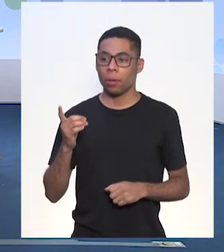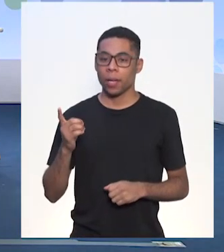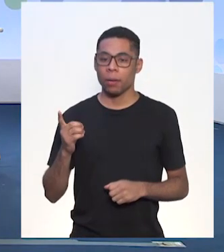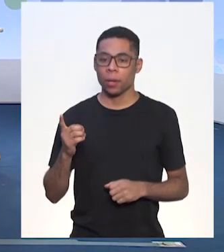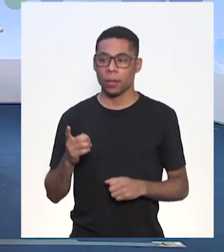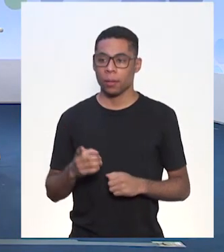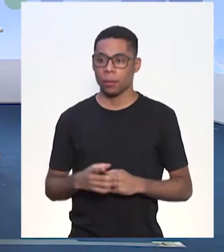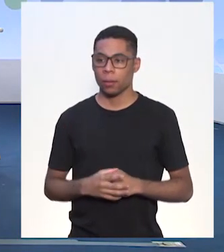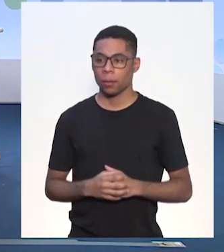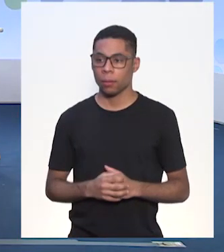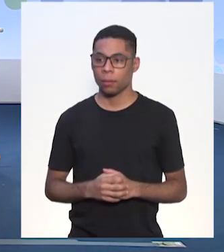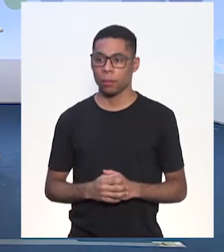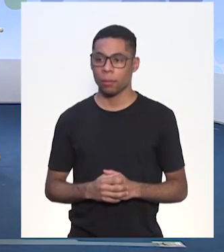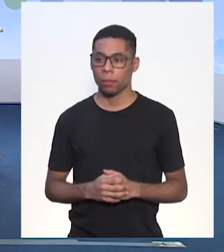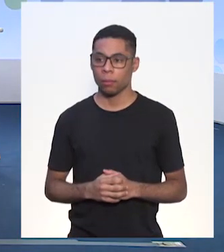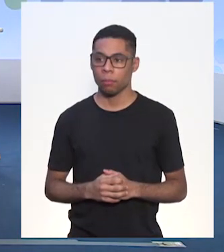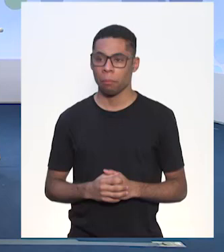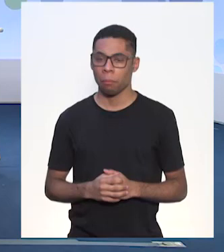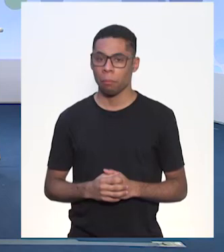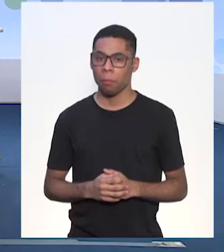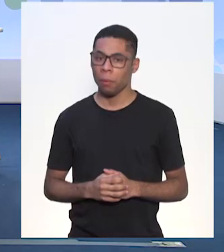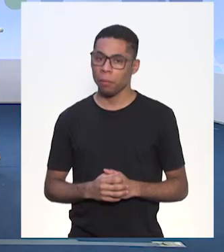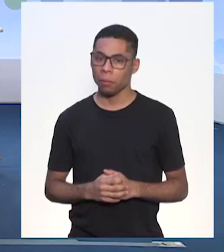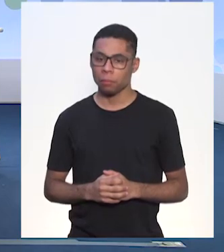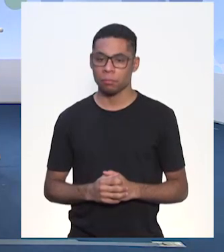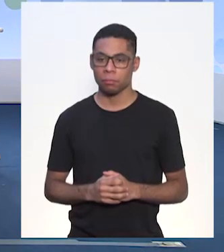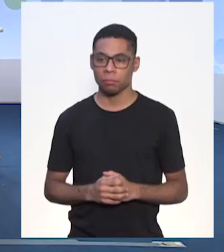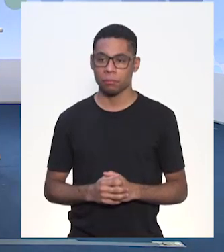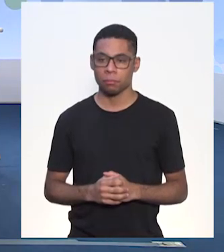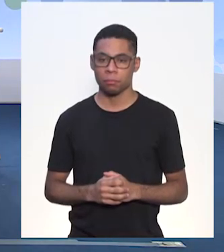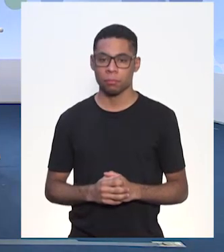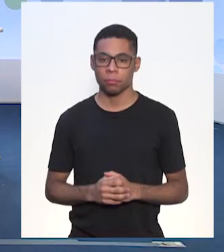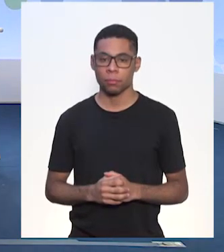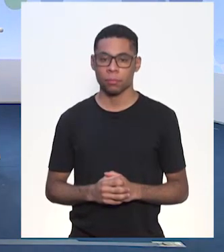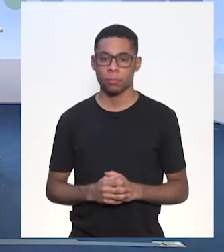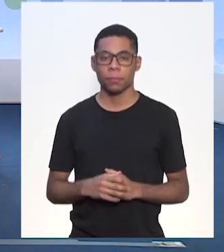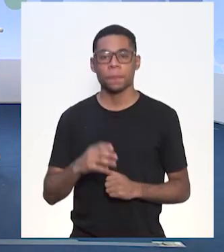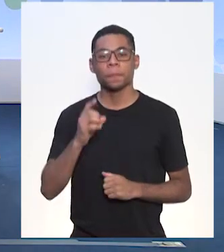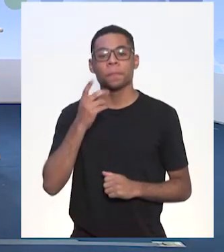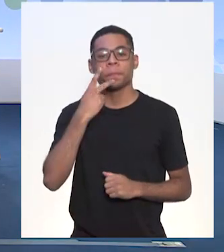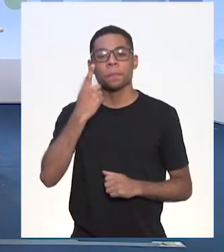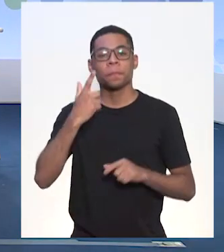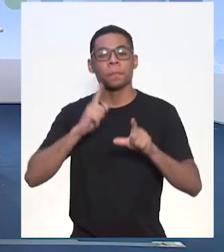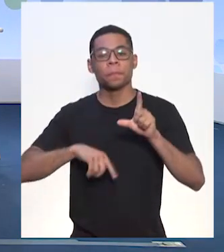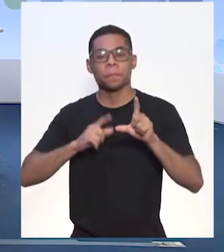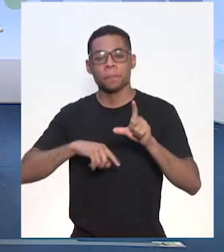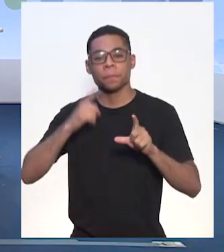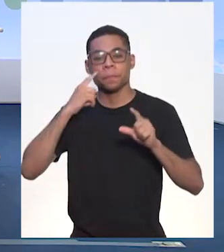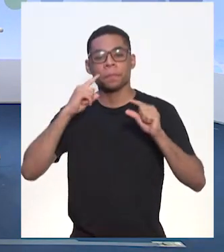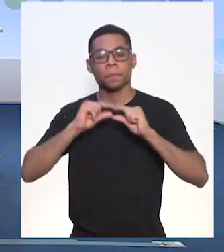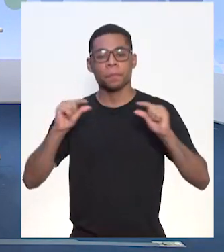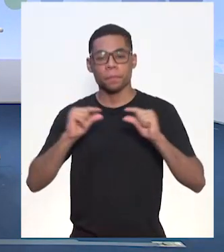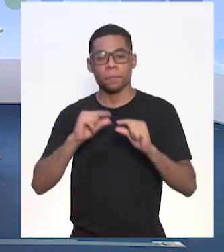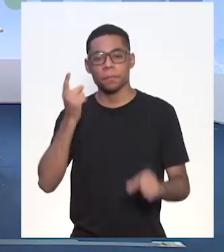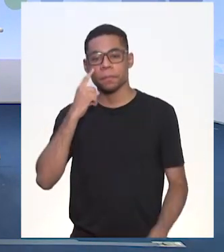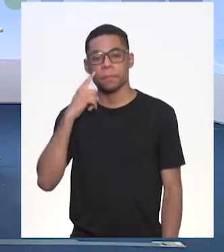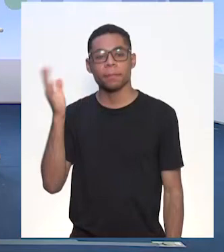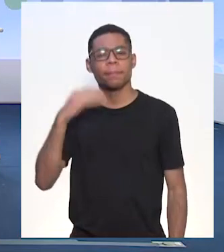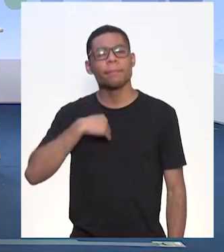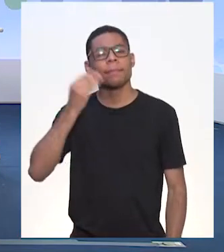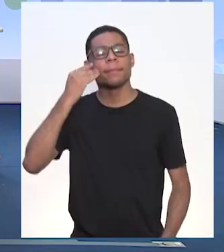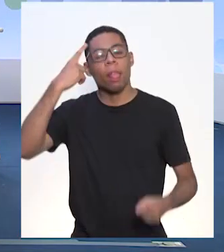Quer chutar, Tiagão? Fala uma letra aí. Hã? Fala uma letra. Poxa, eu vou aqui